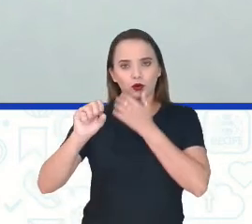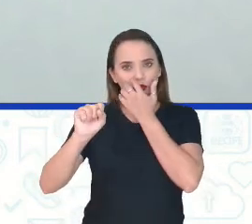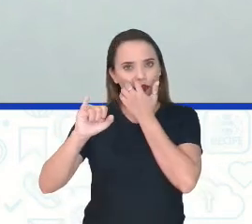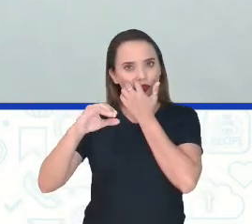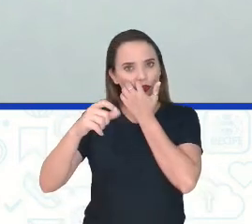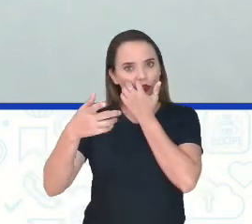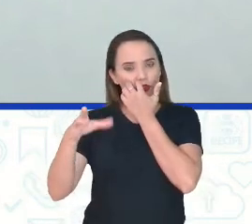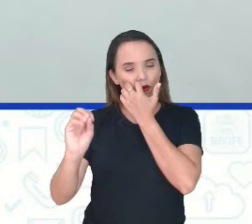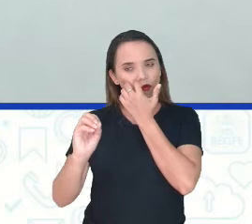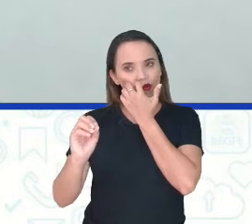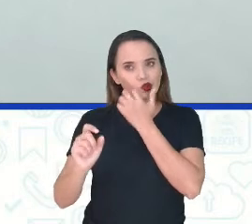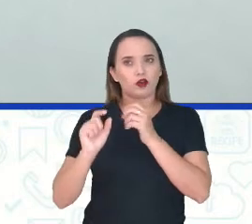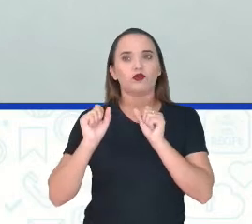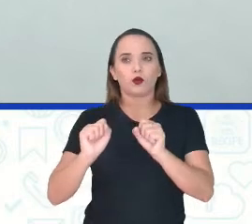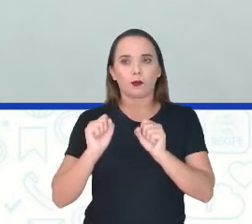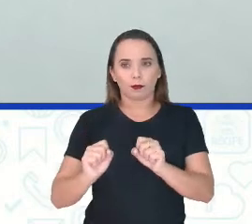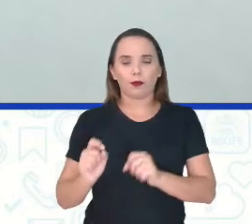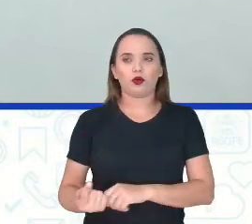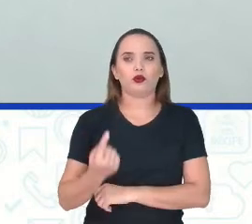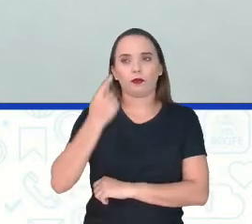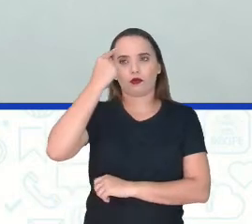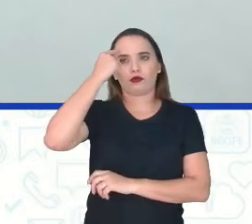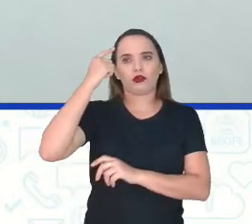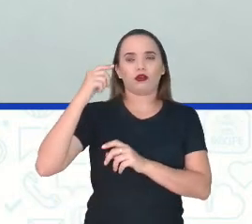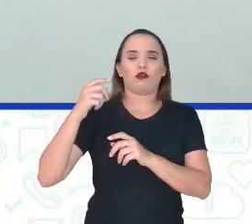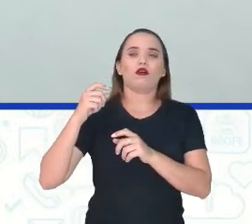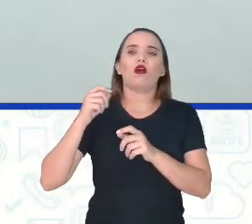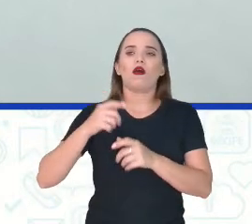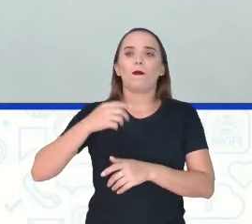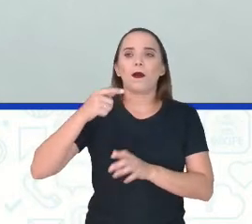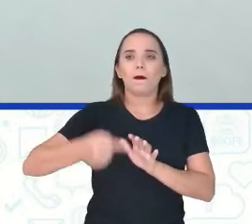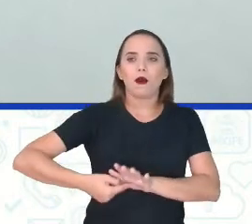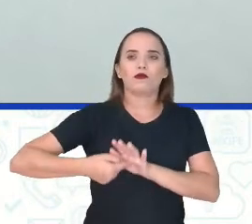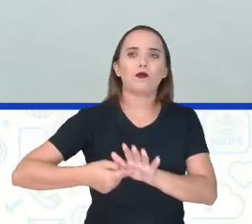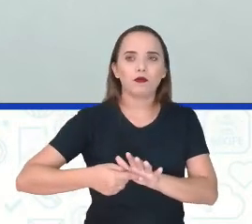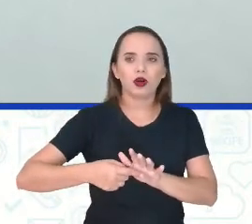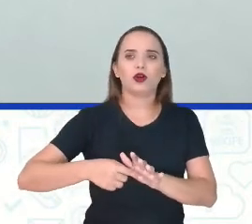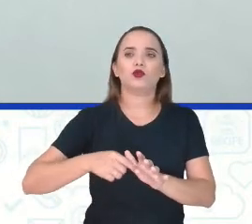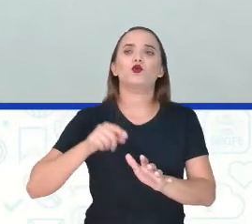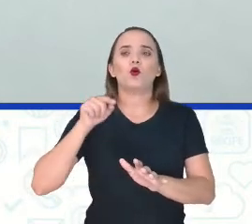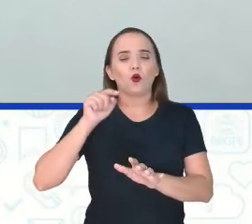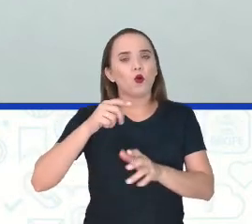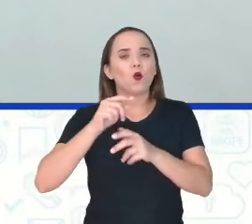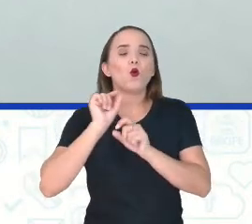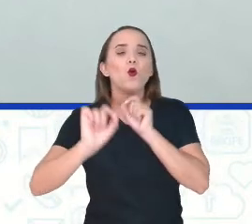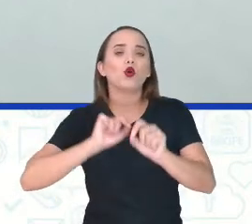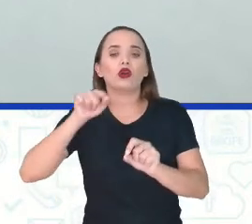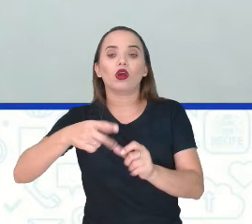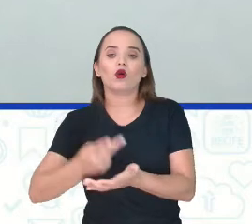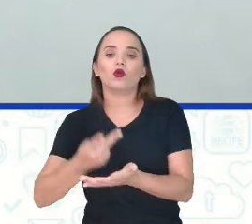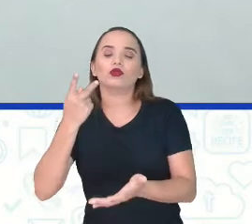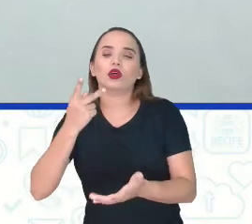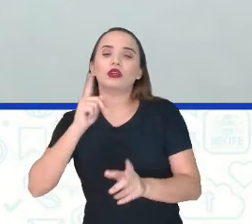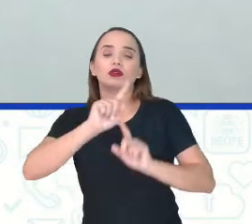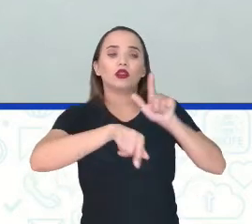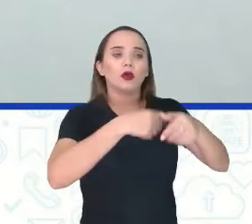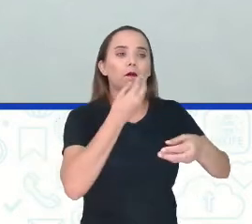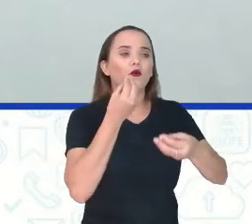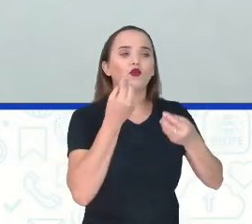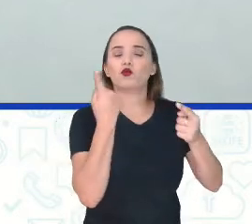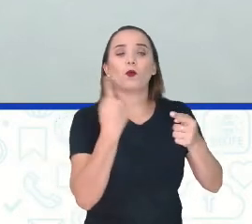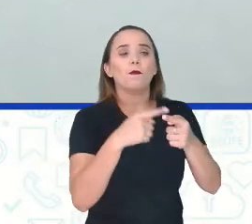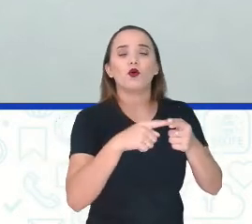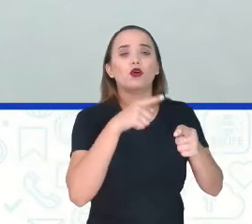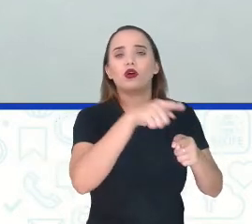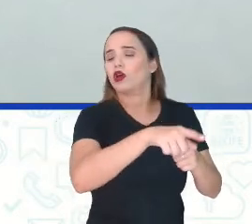por exemplo, afirmando como algo acontece. E, em seguida, dizendo por que ela pode não funcionar. Então, reparem que